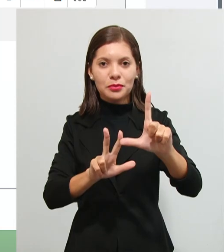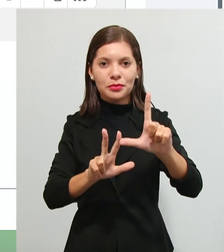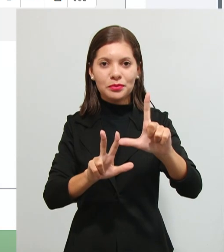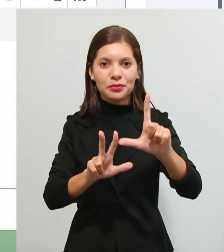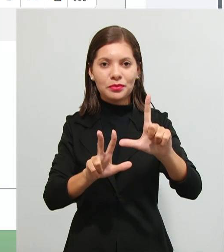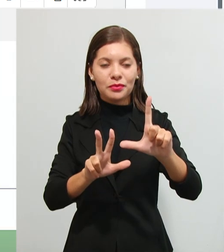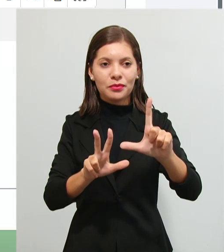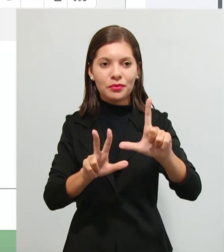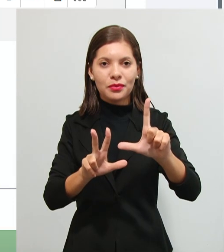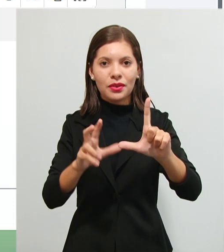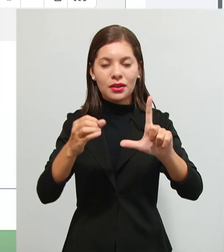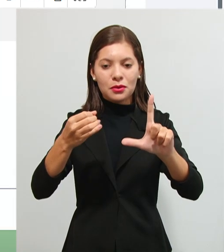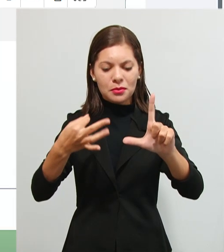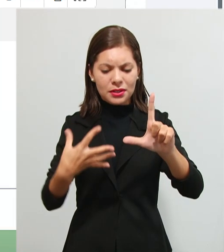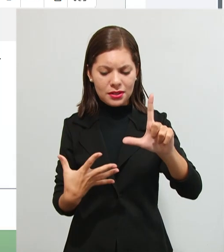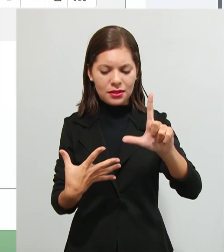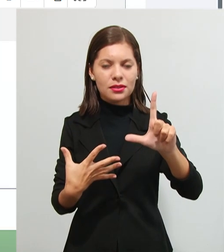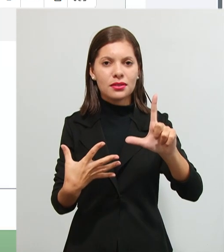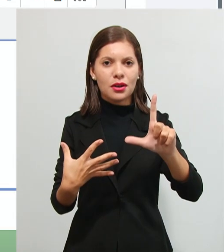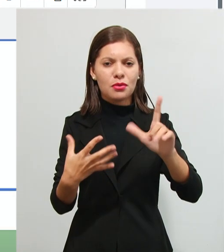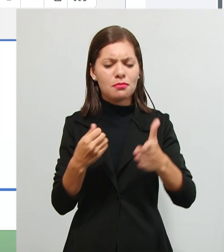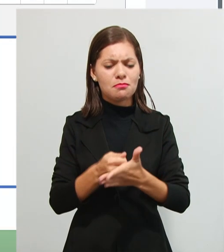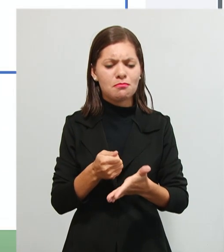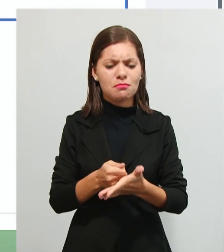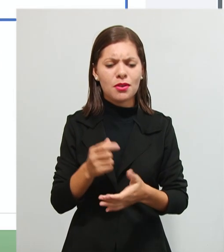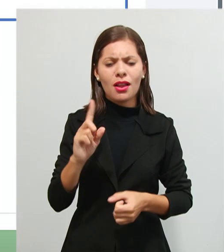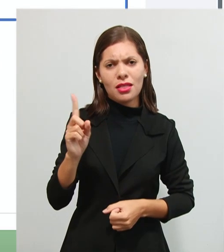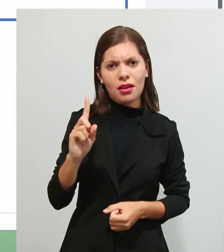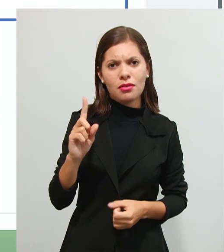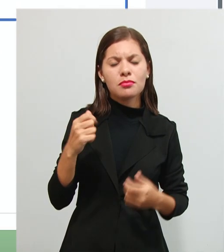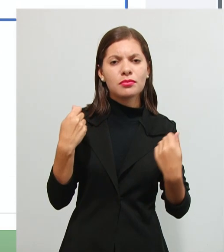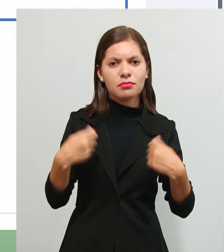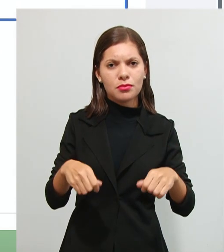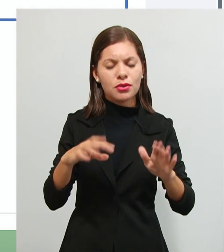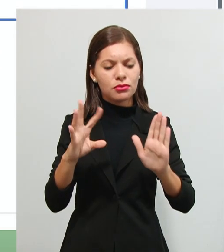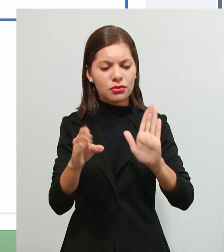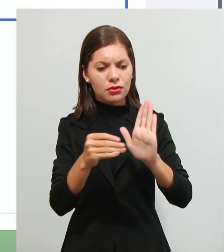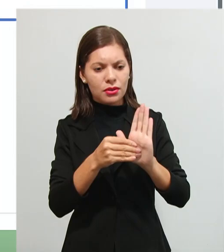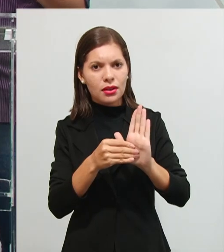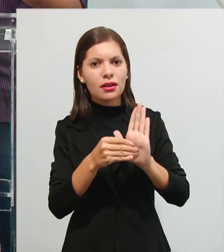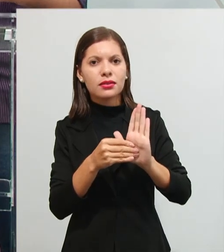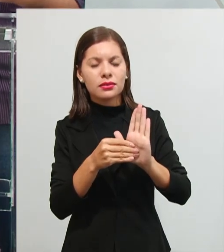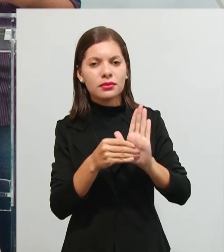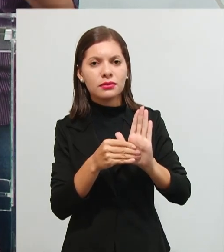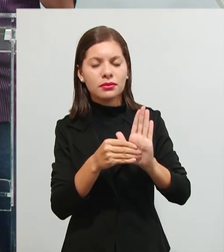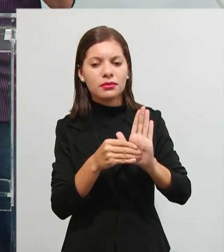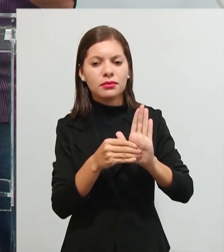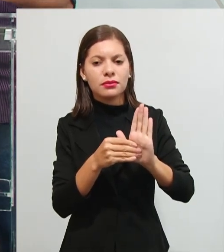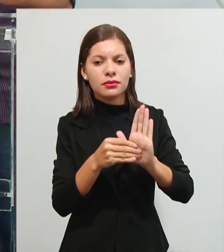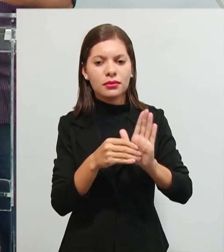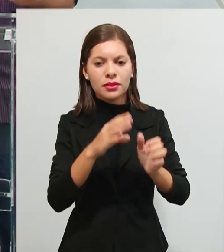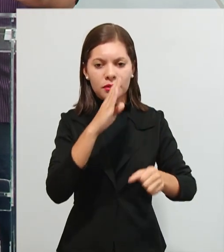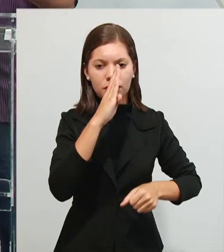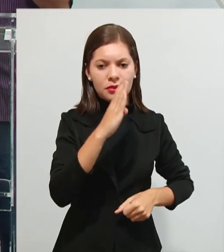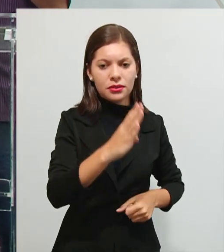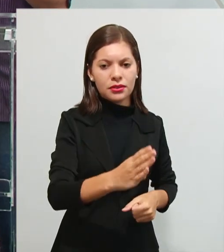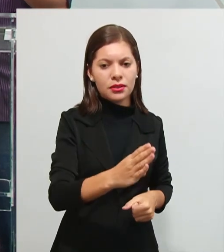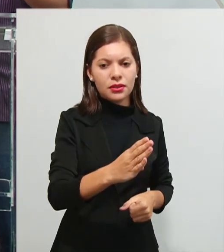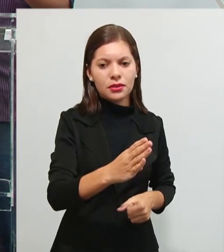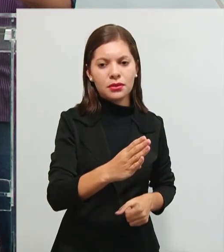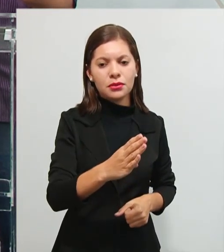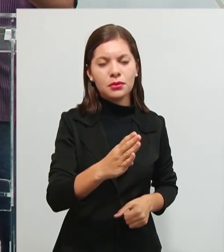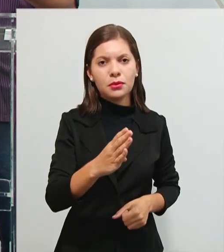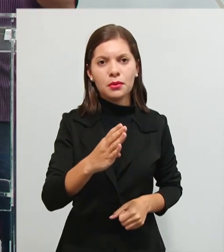Faço uma descrição, que não é obrigatório, mas aí você pode acrescentar, nesse caso, se já for direto para um